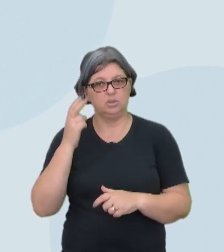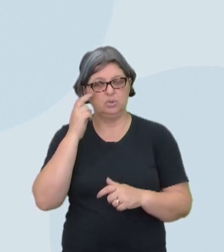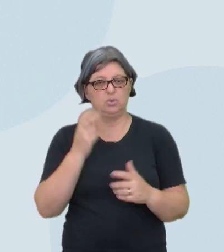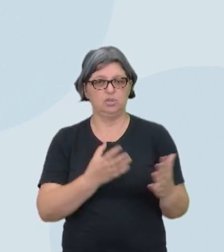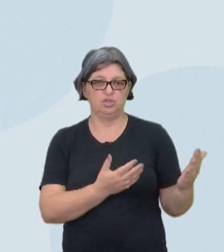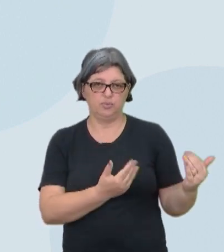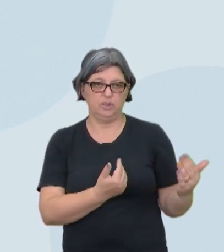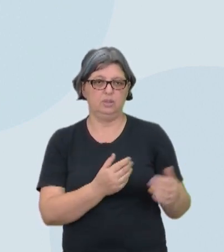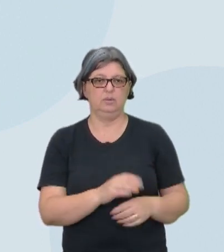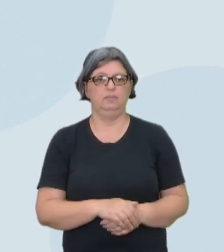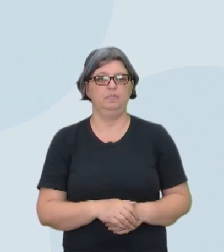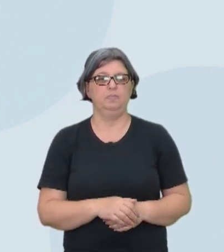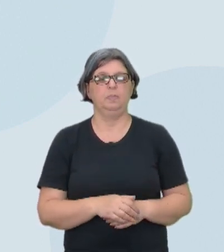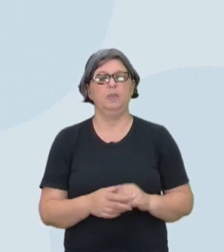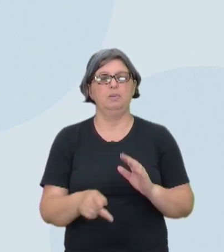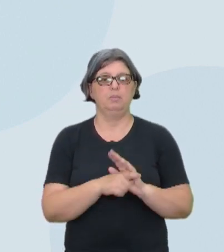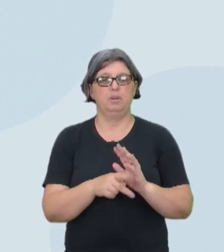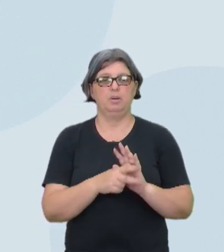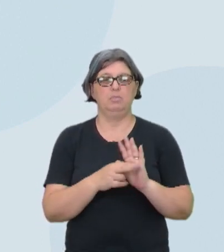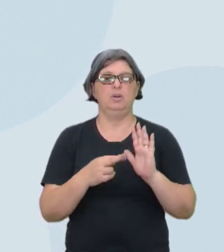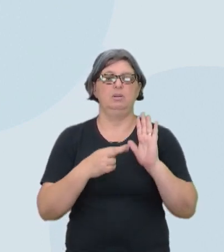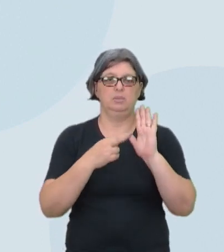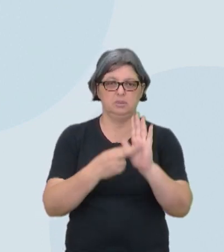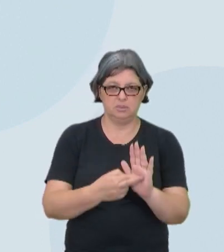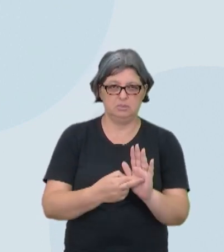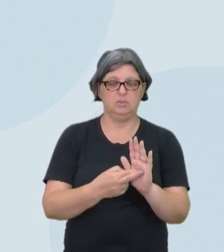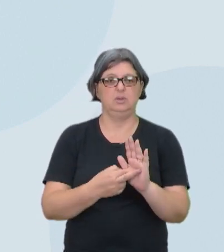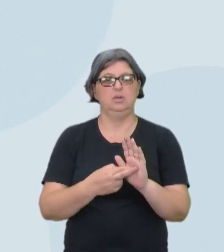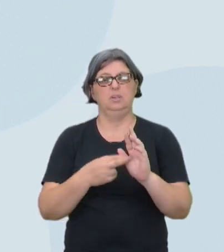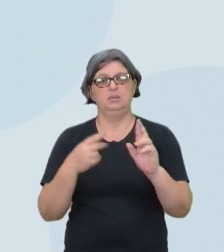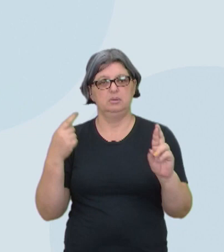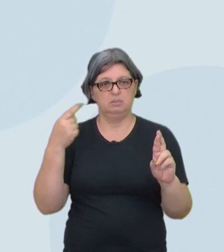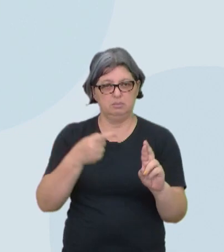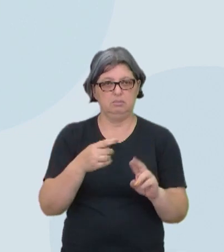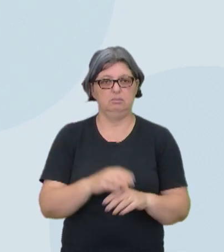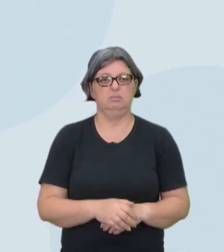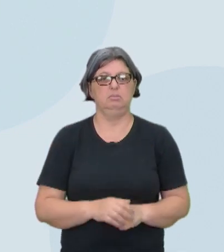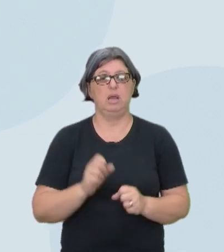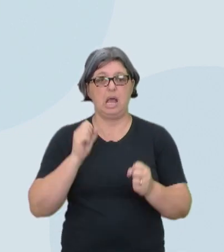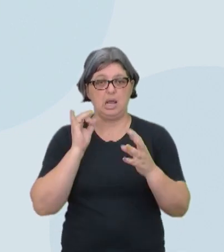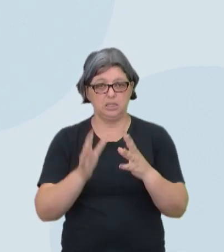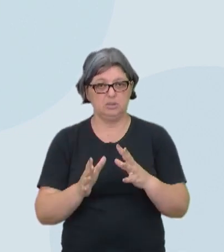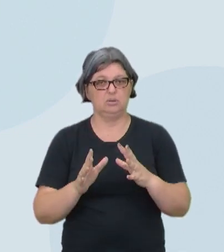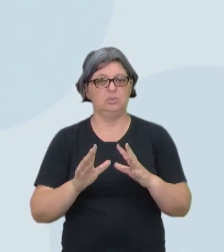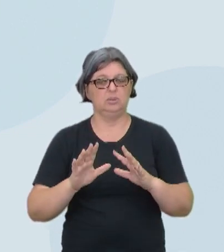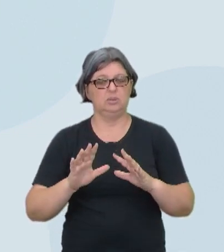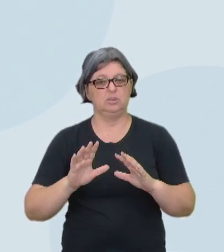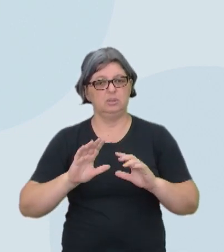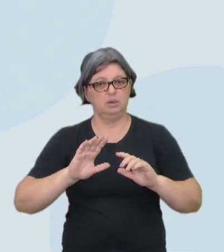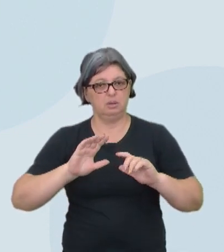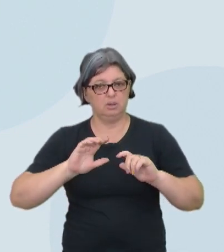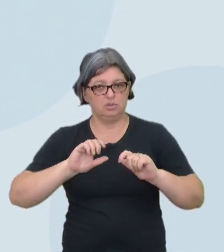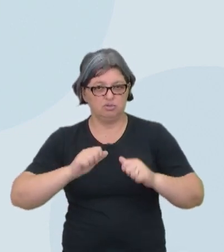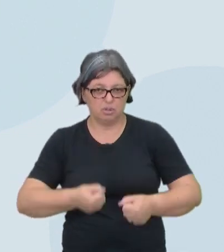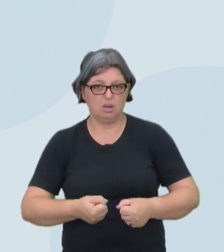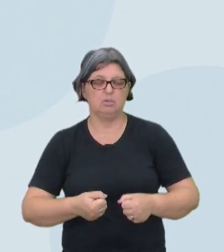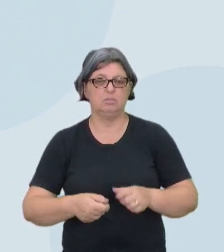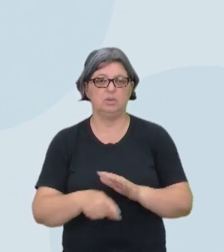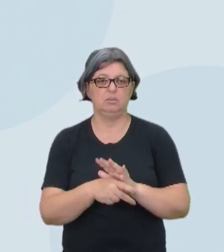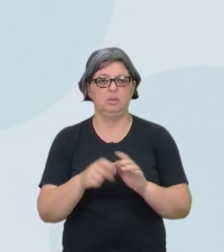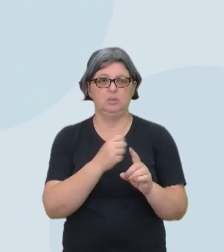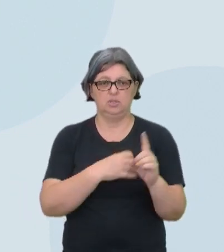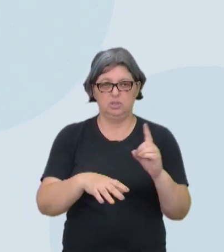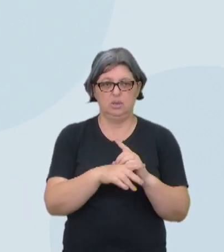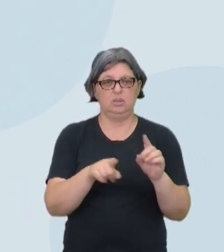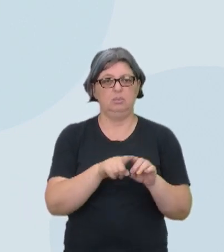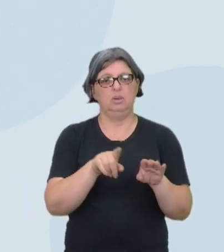juvenis, representatividade e representação, ações de engajamento social, falamos sobre desigualdades que impactam a vida